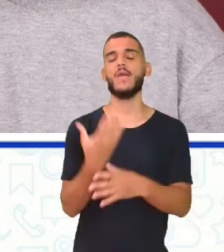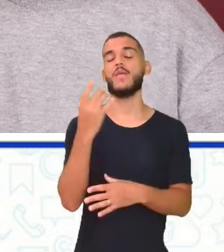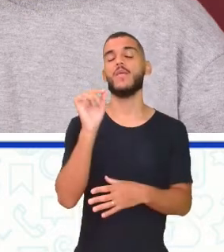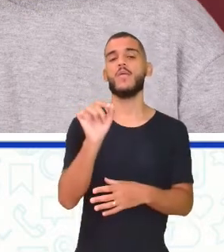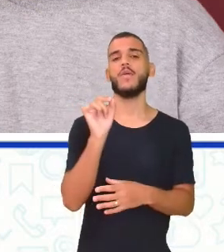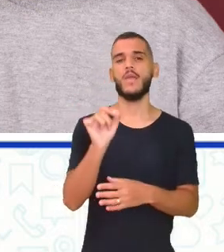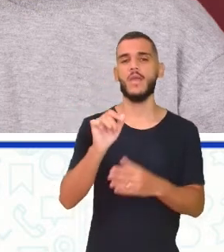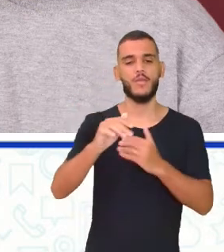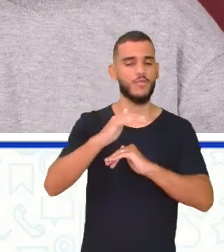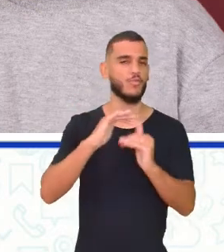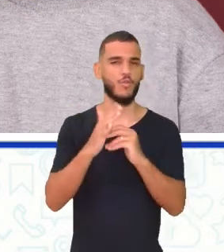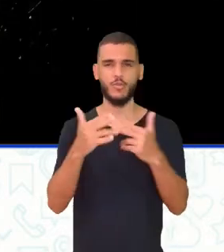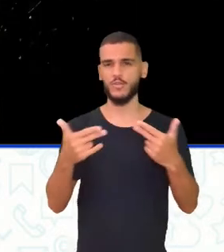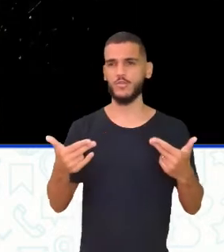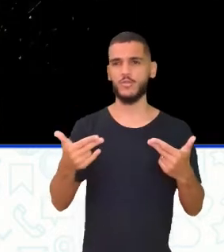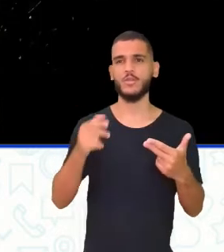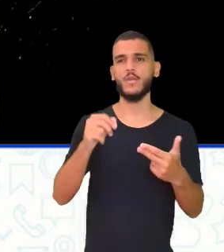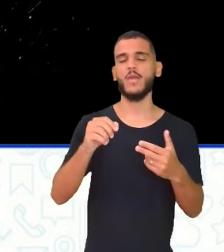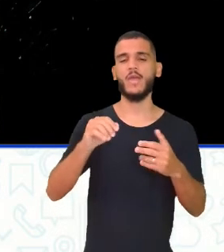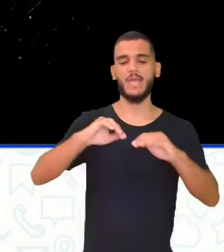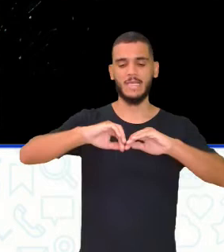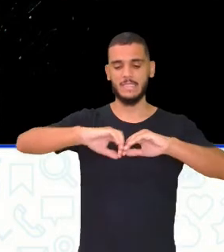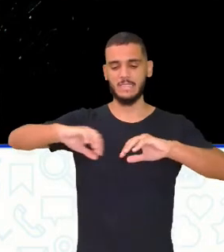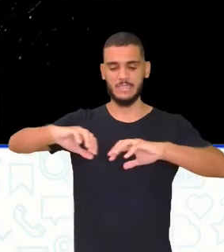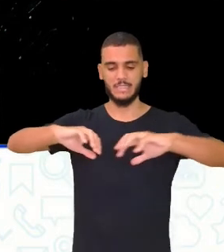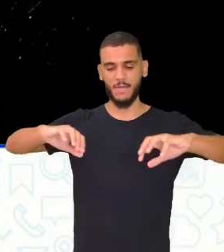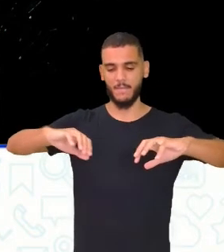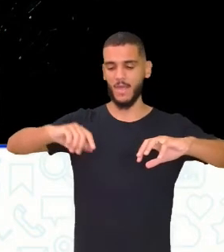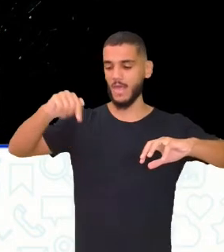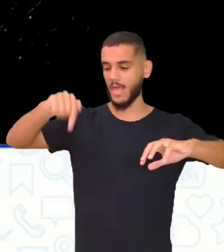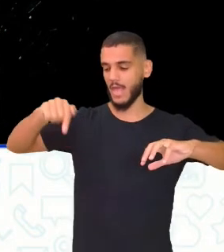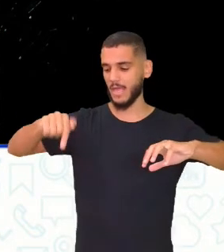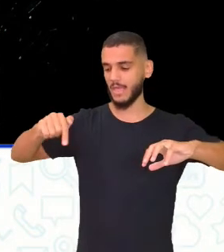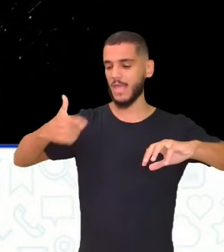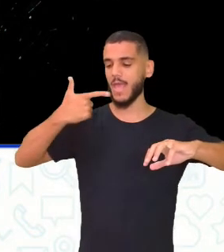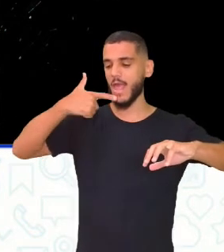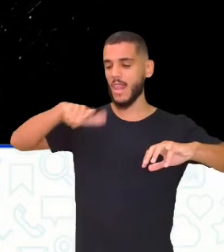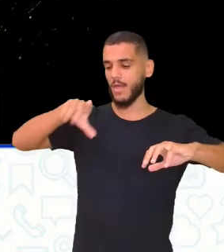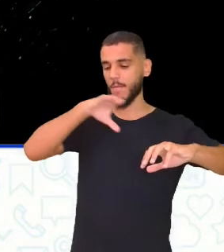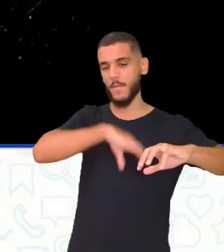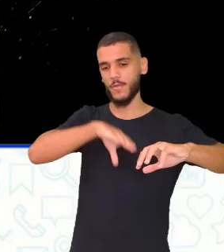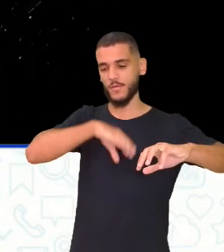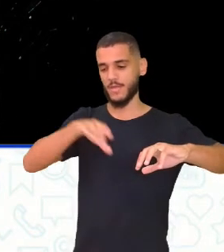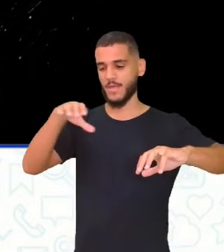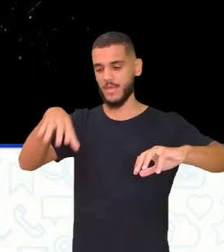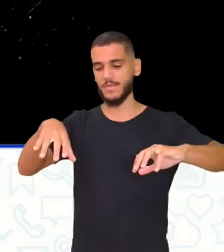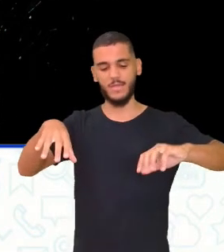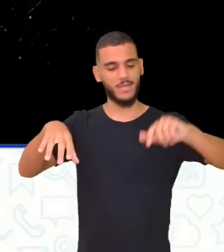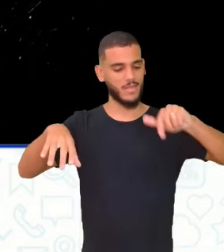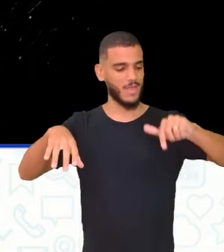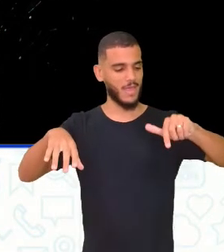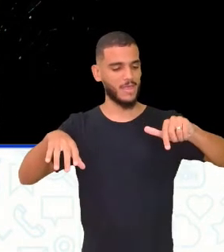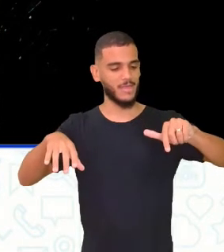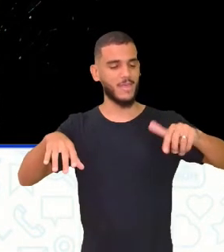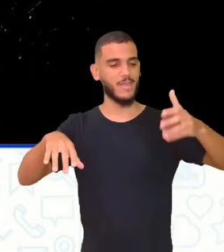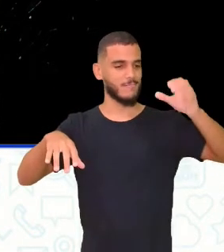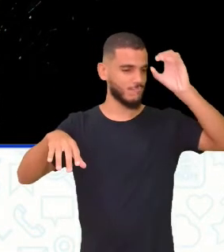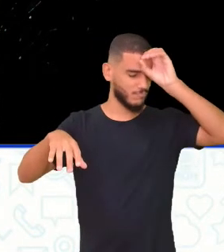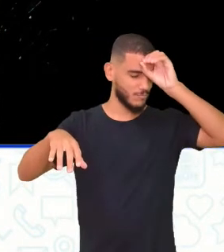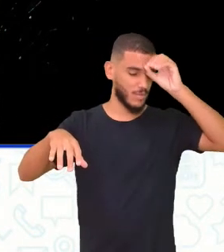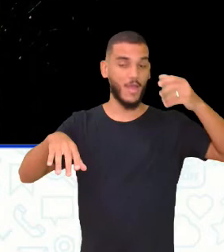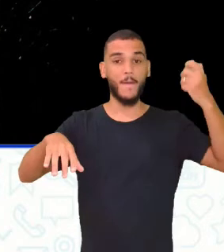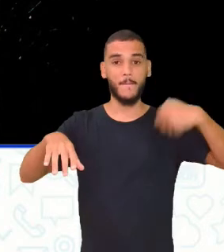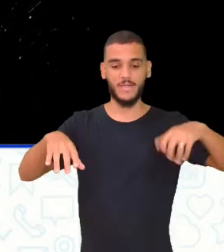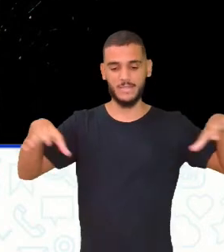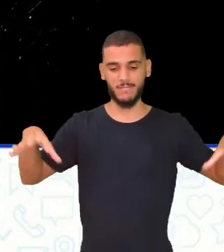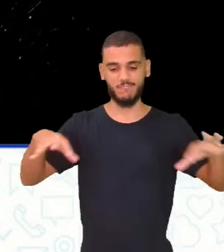afasta do aprendizado da língua portuguesa. Então, essa expressão aí, adoro refri, não é? Quantas vezes